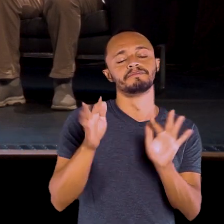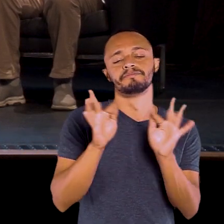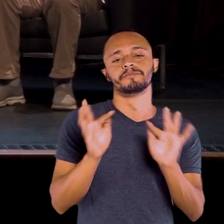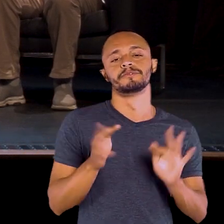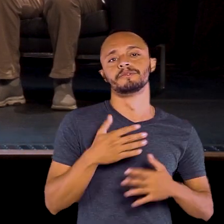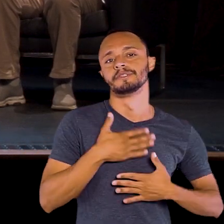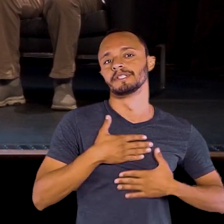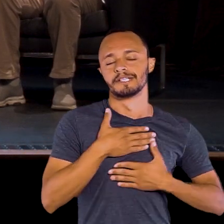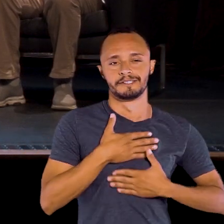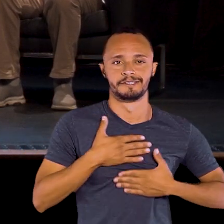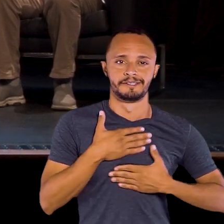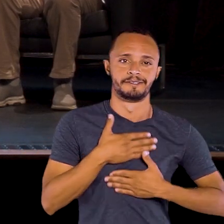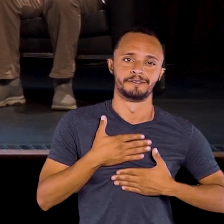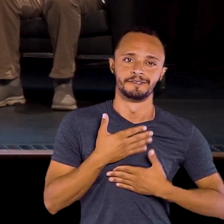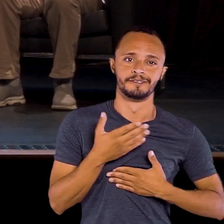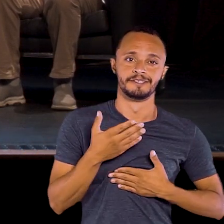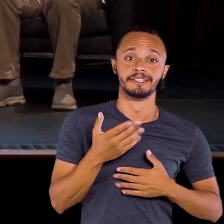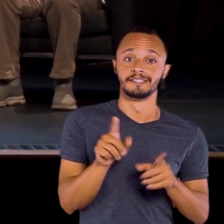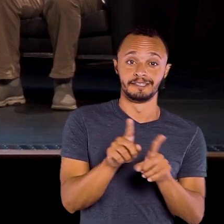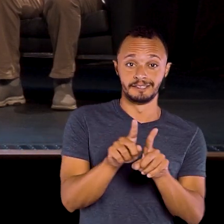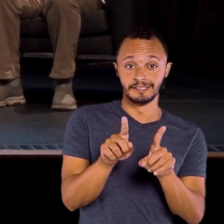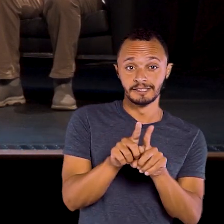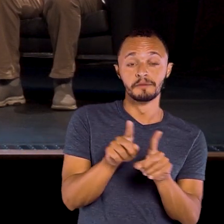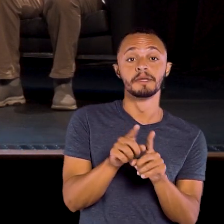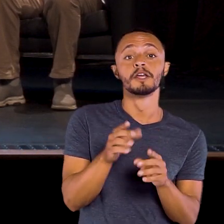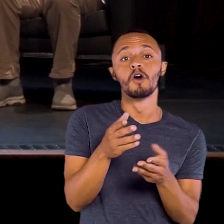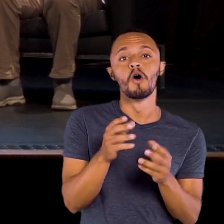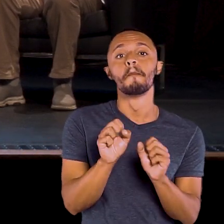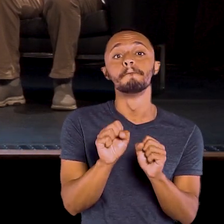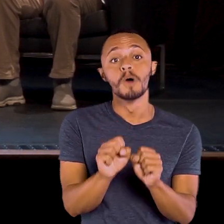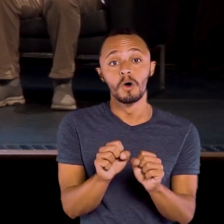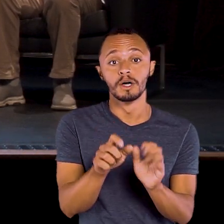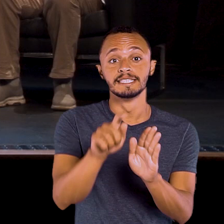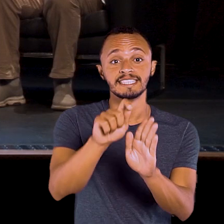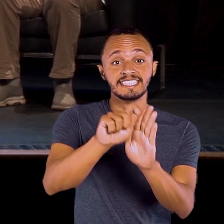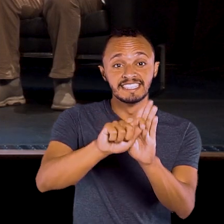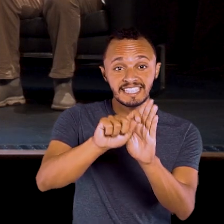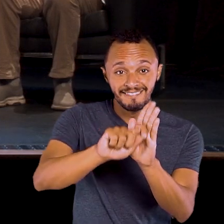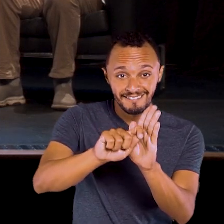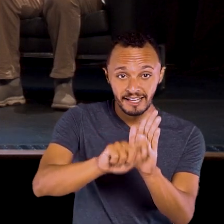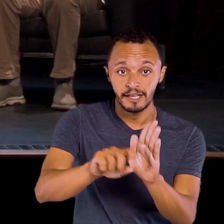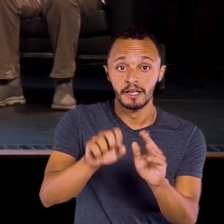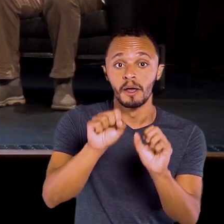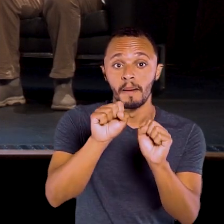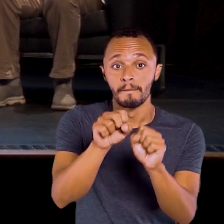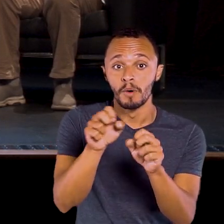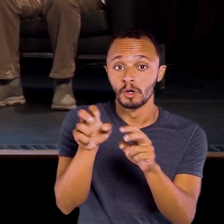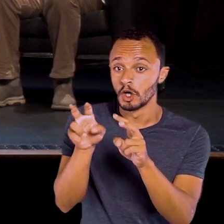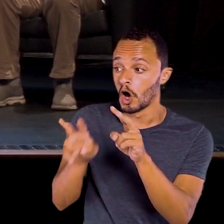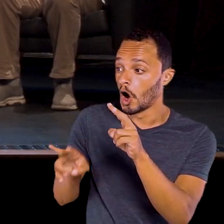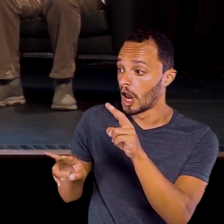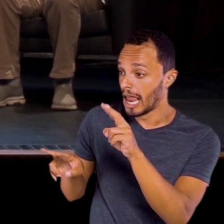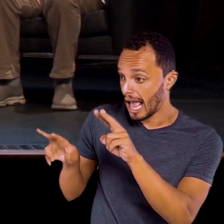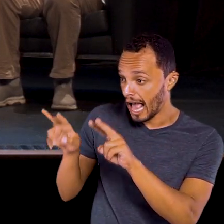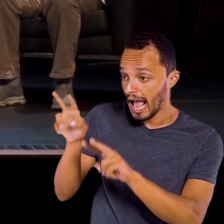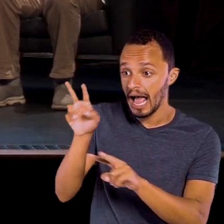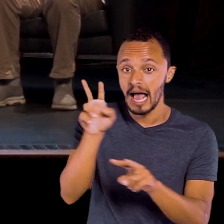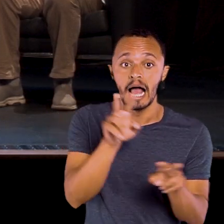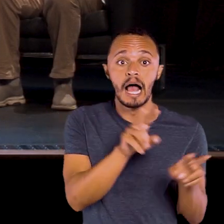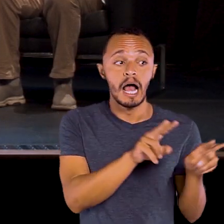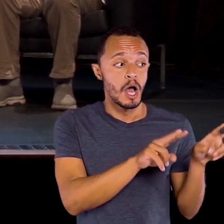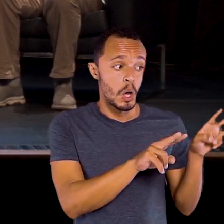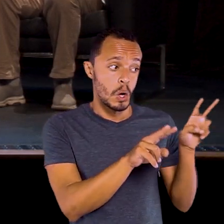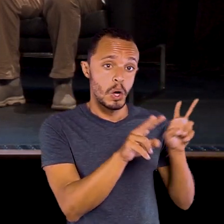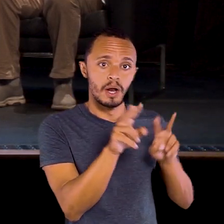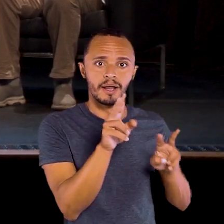isso, né? Convido todo mundo também a escrever, também a fazer esse exercício, né, de olhar o entorno, porque a gente é